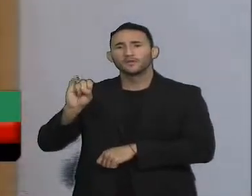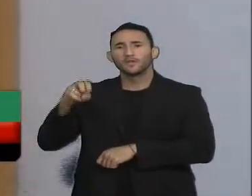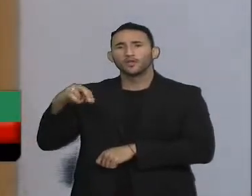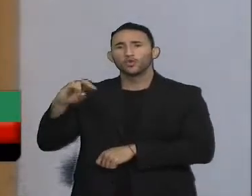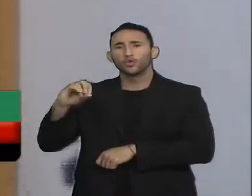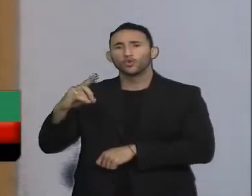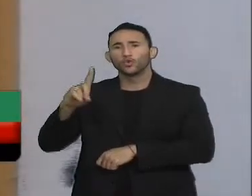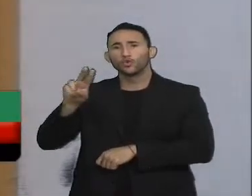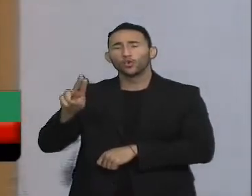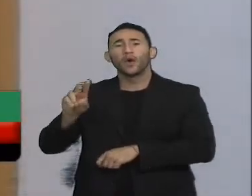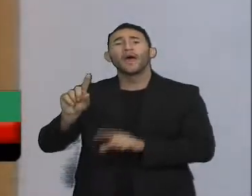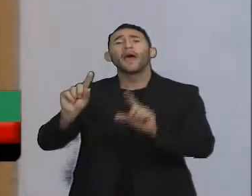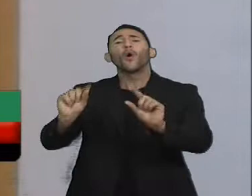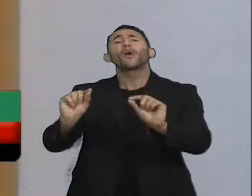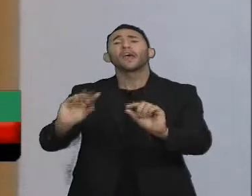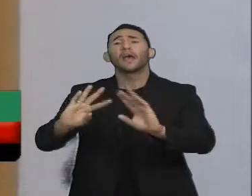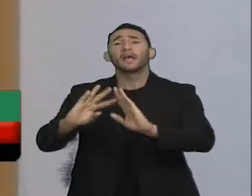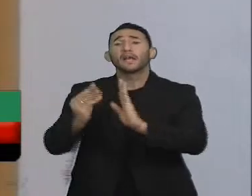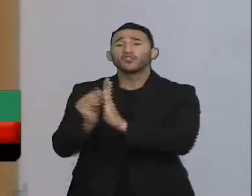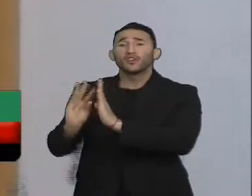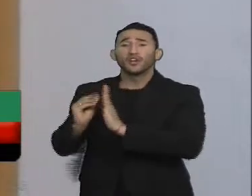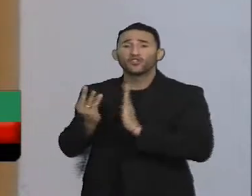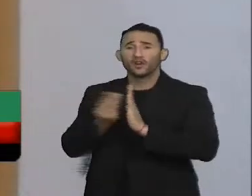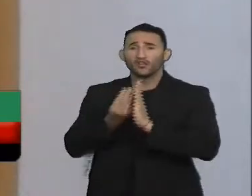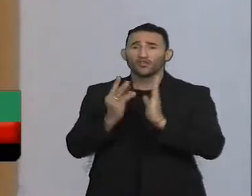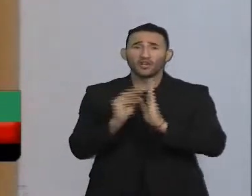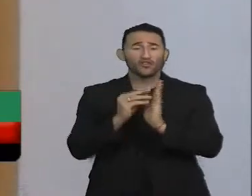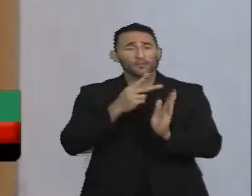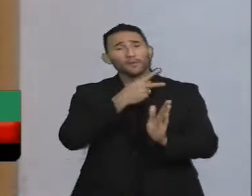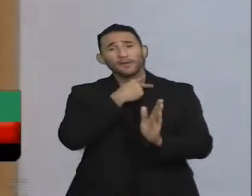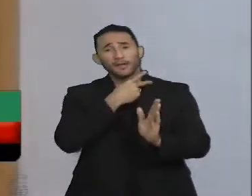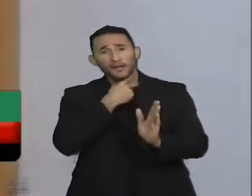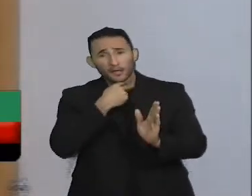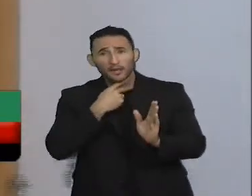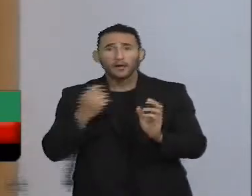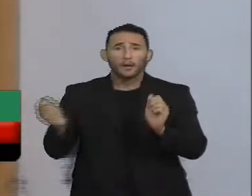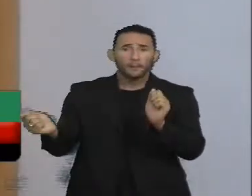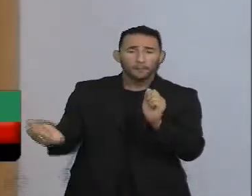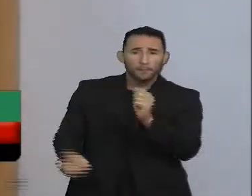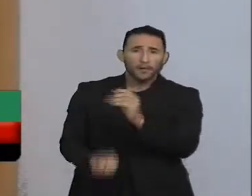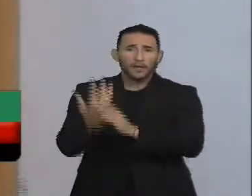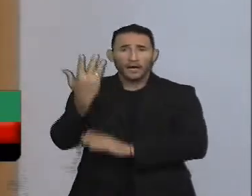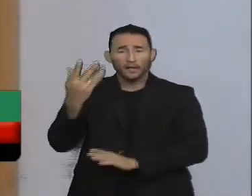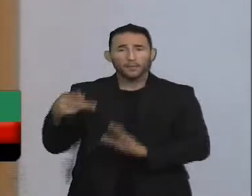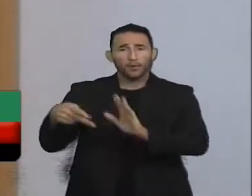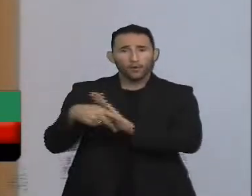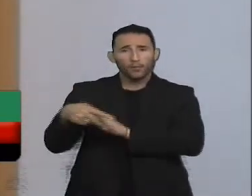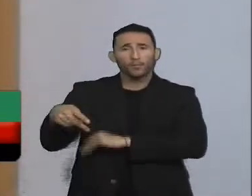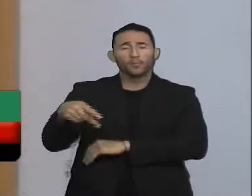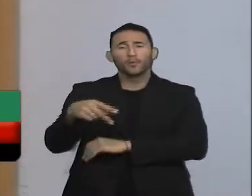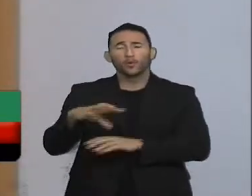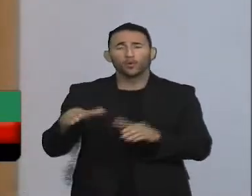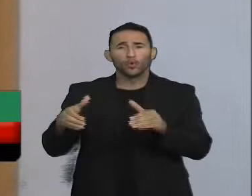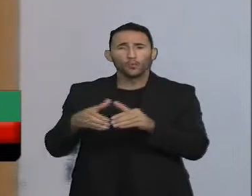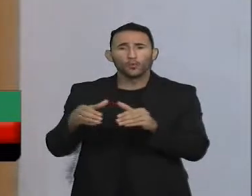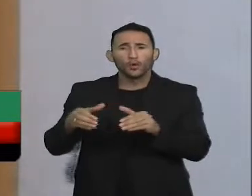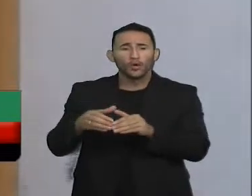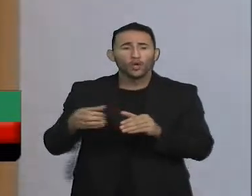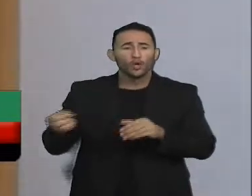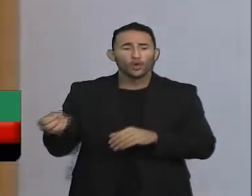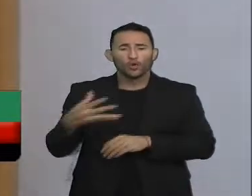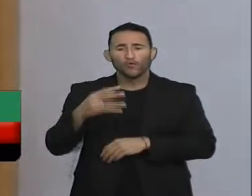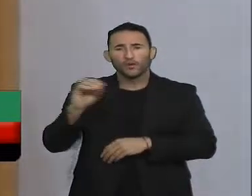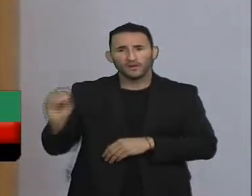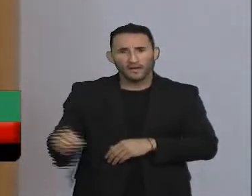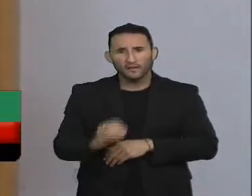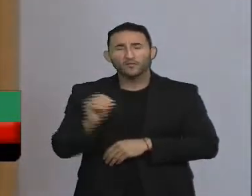as igrejas presbiterianas independentes, que é formada pelo presbitério Novo Osasco, presbitério Osasco